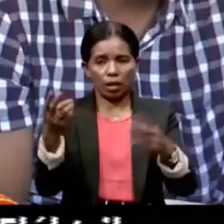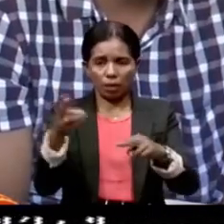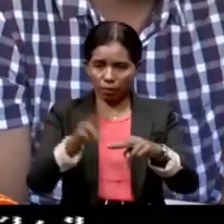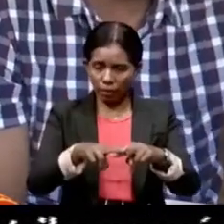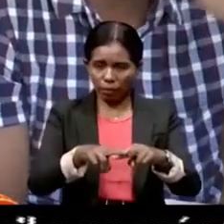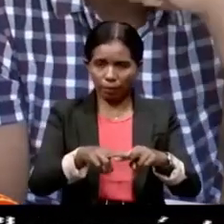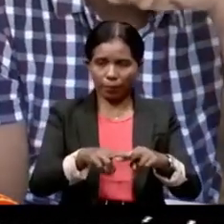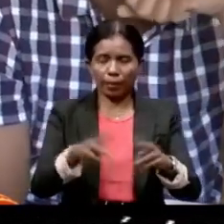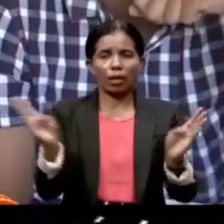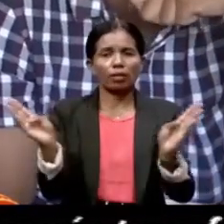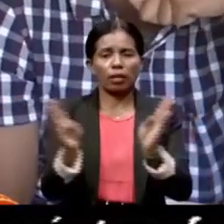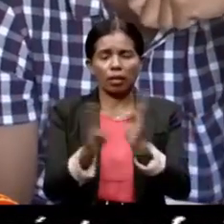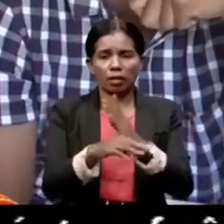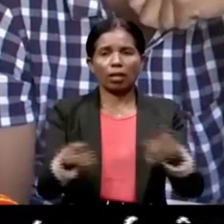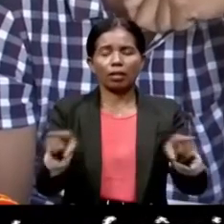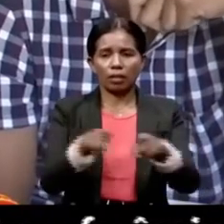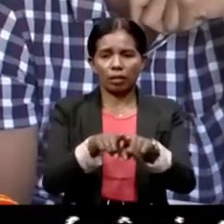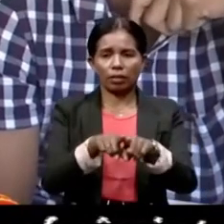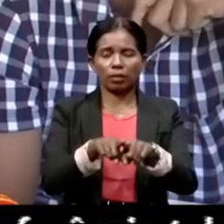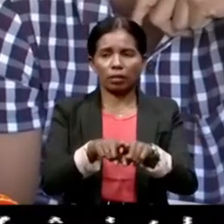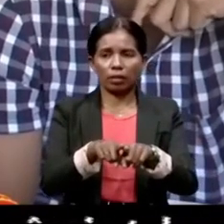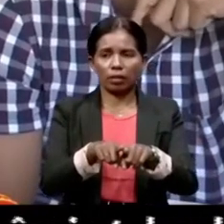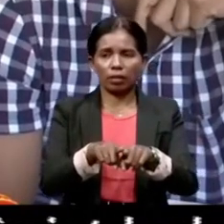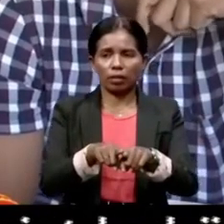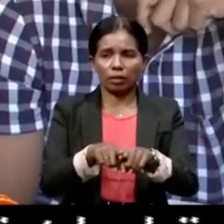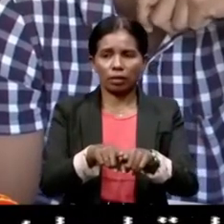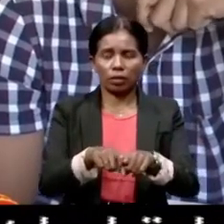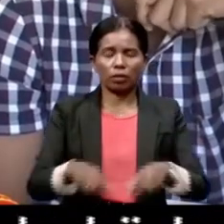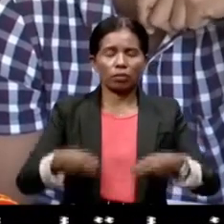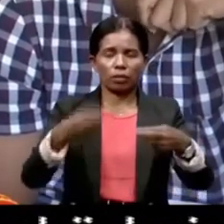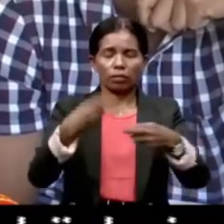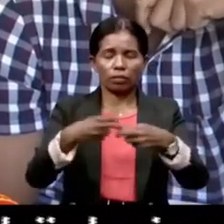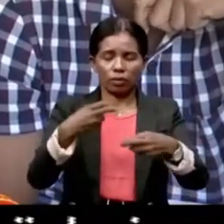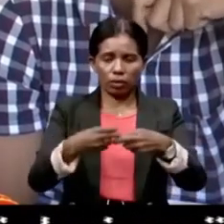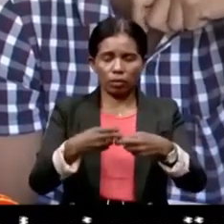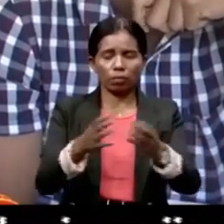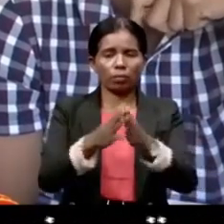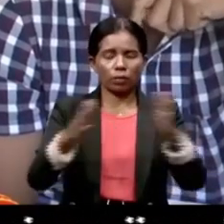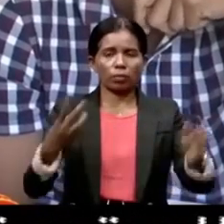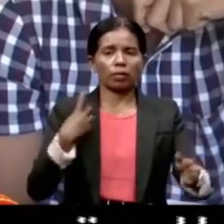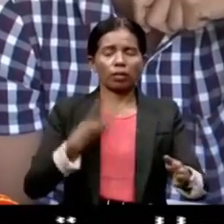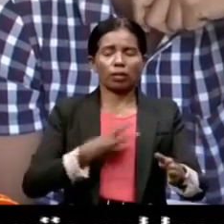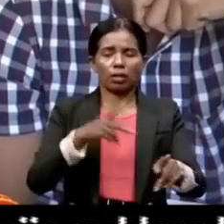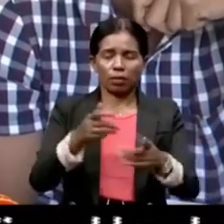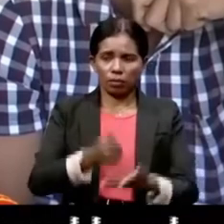Nem sai, sai impacto, foi impacto para overload. Também tem